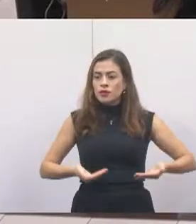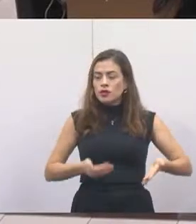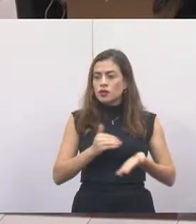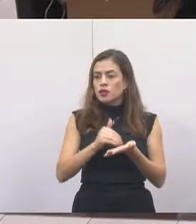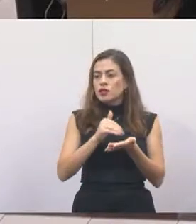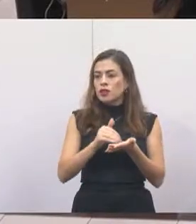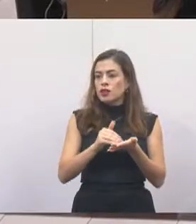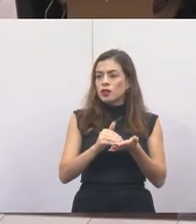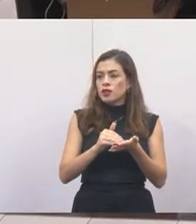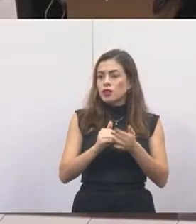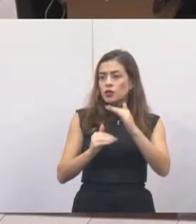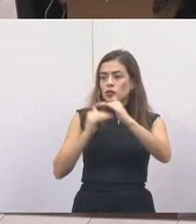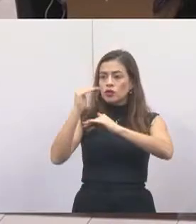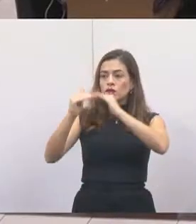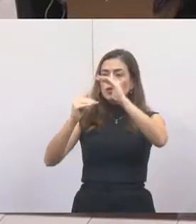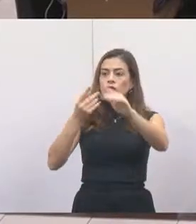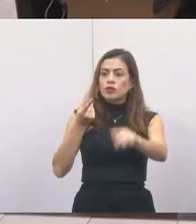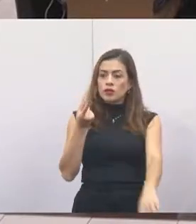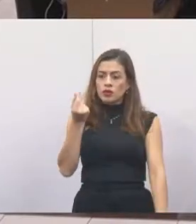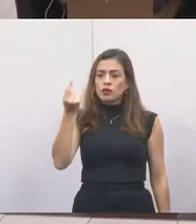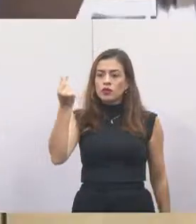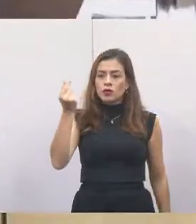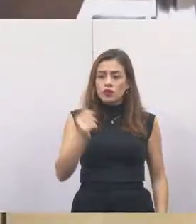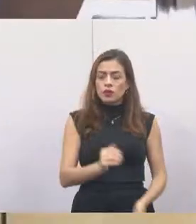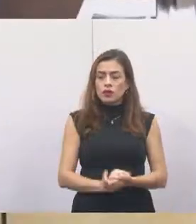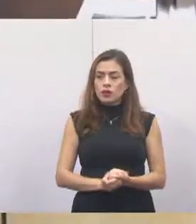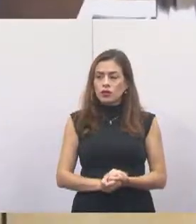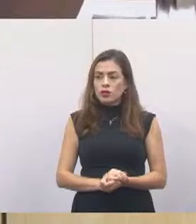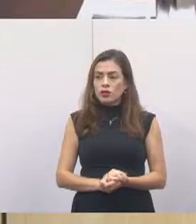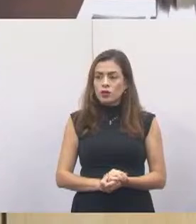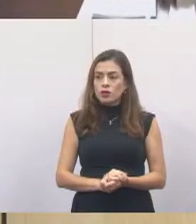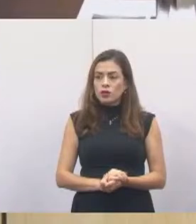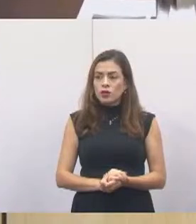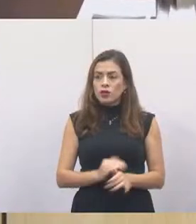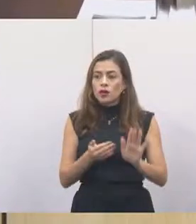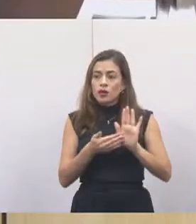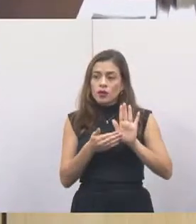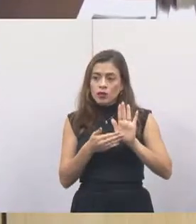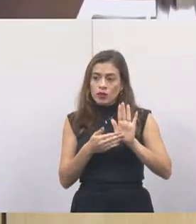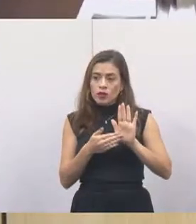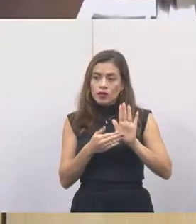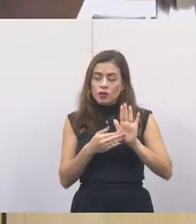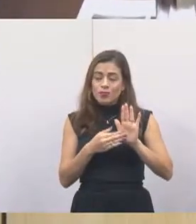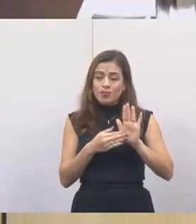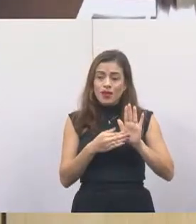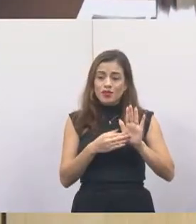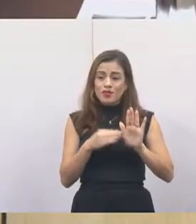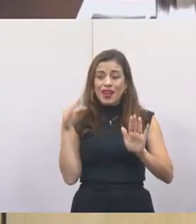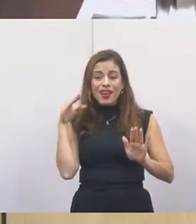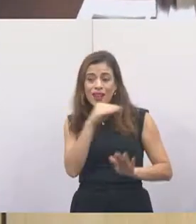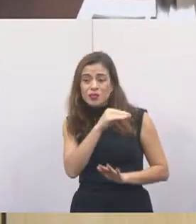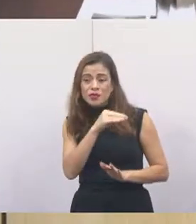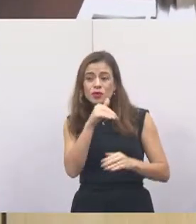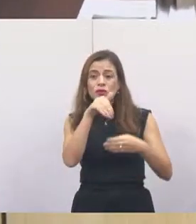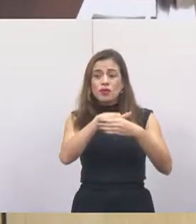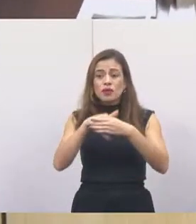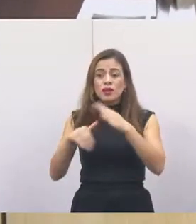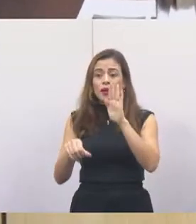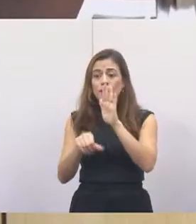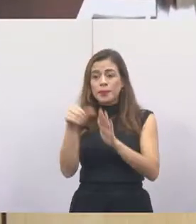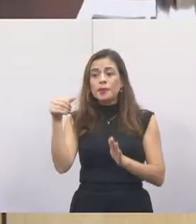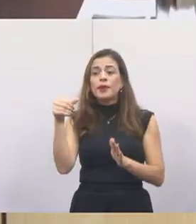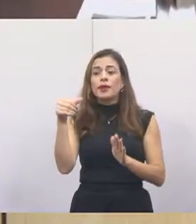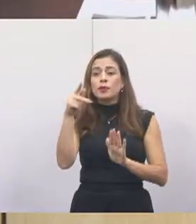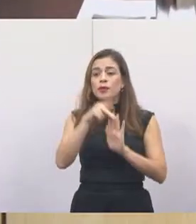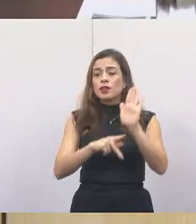Secretaria de Desenvolvimento, por motivo de estar em regime de urgência, nós votaremos primeiro o